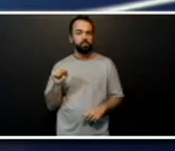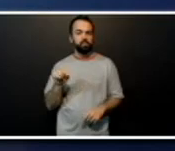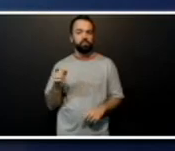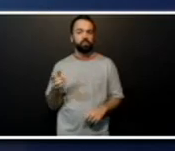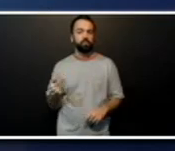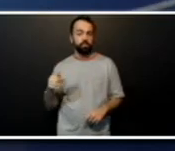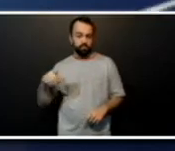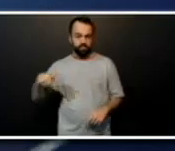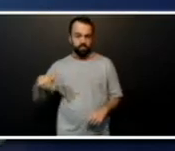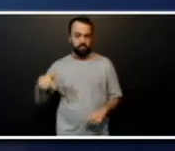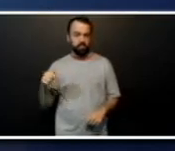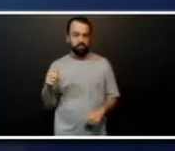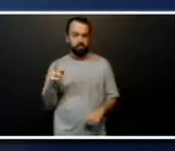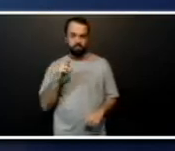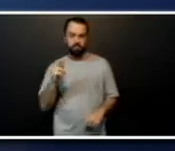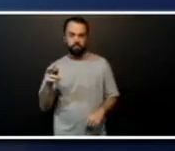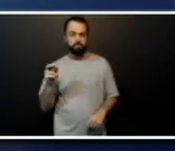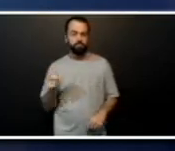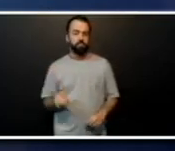7, certo?